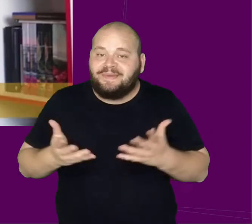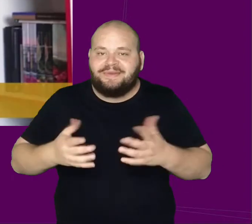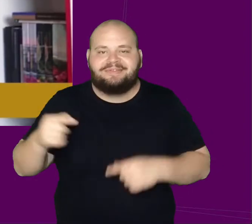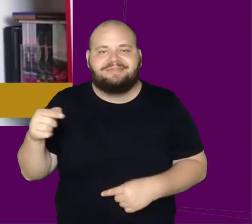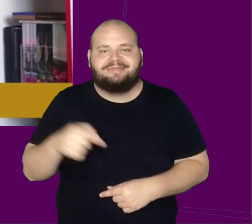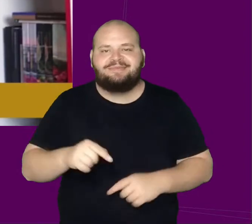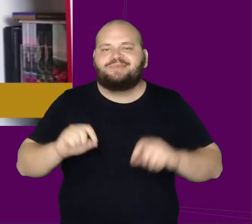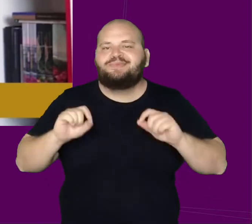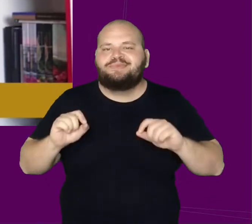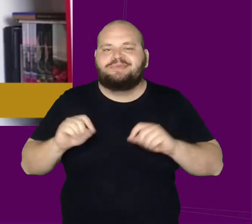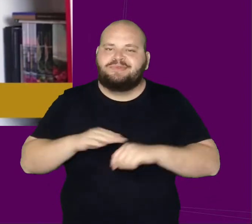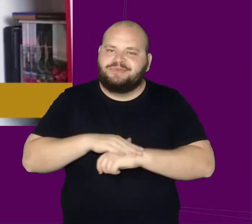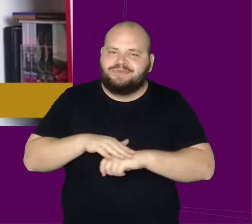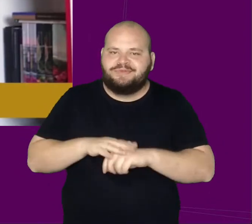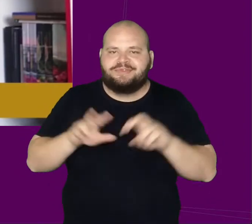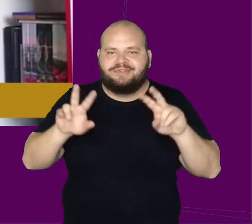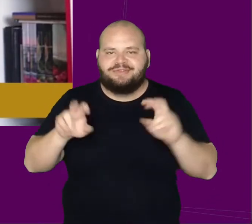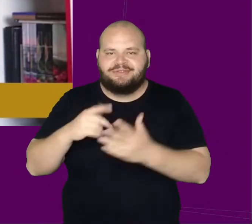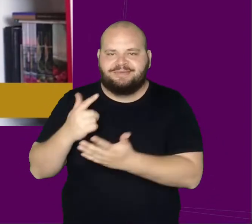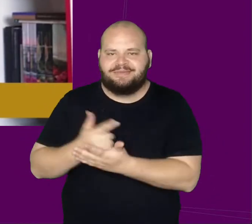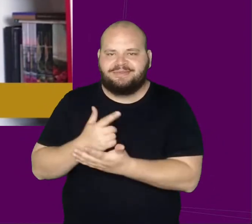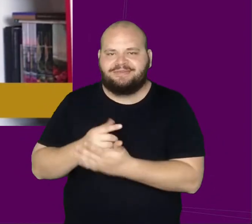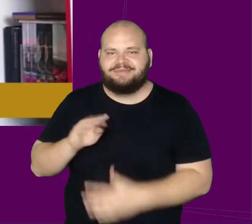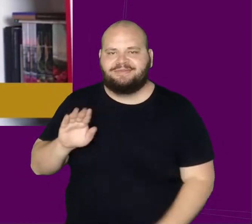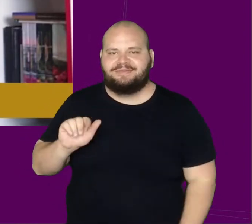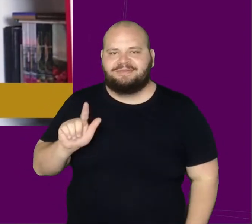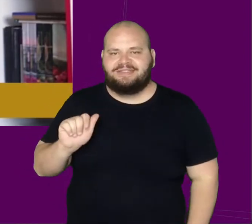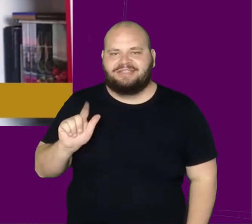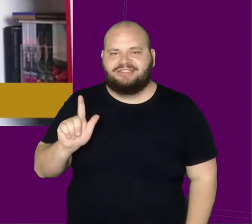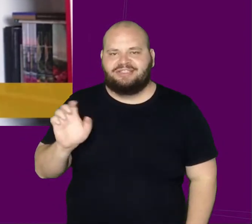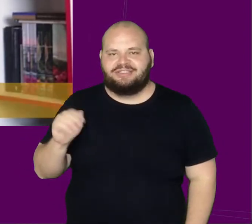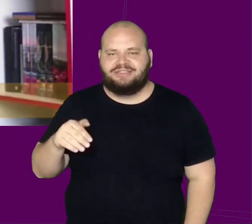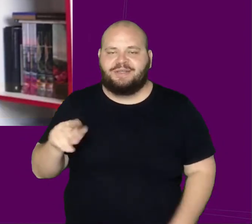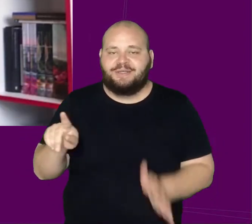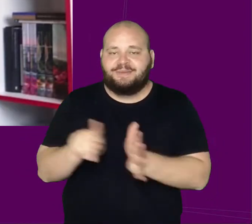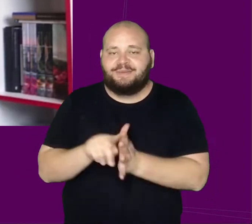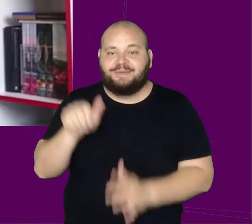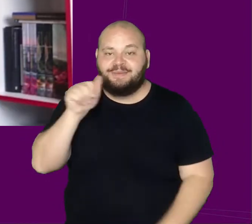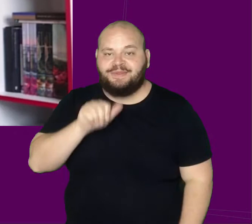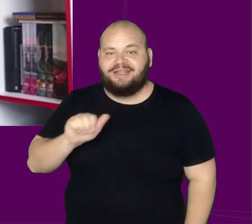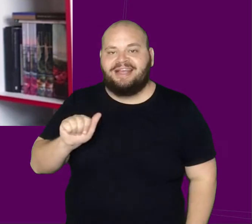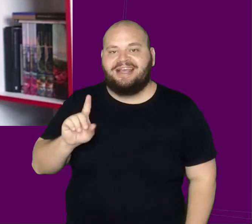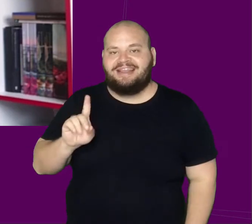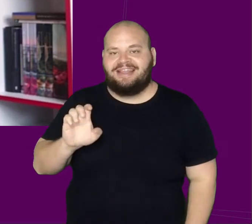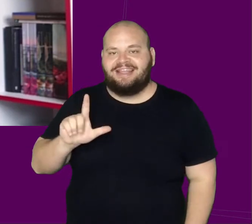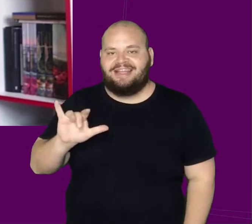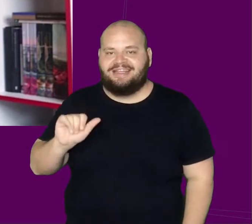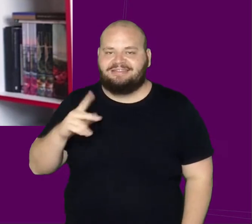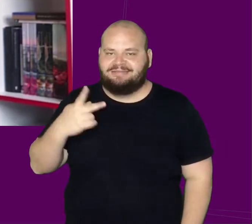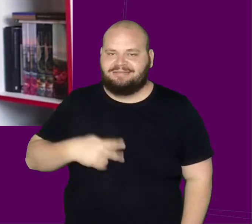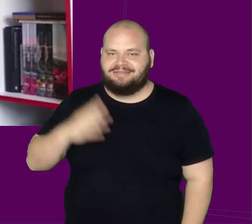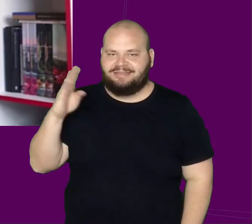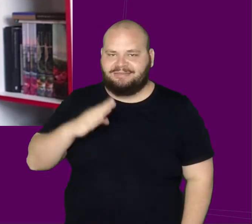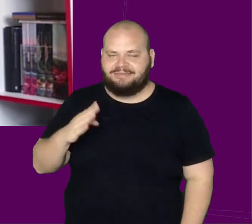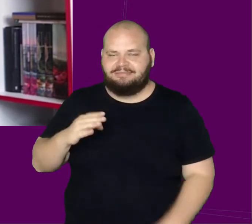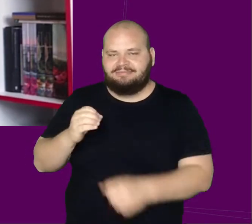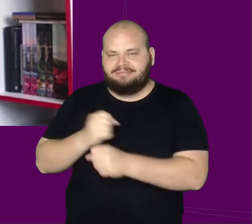Hoje a gente está aqui para falar um pouquinho sobre o livro Bagagem, da Adélia Prado. A Adélia Prado é uma escritora brasileira que